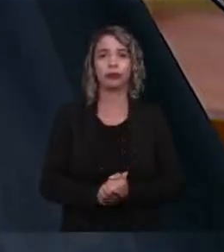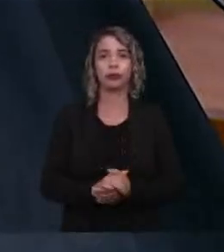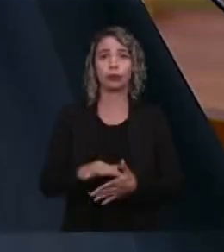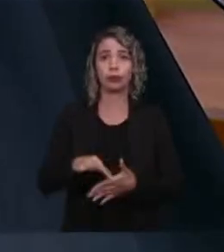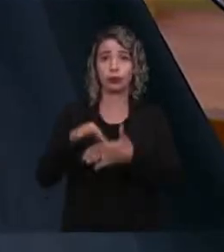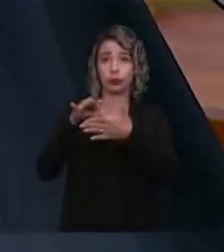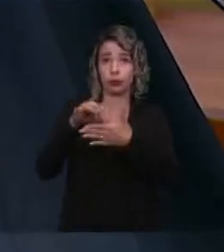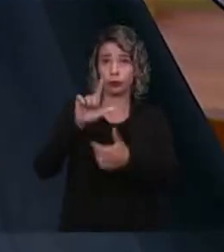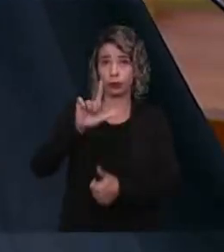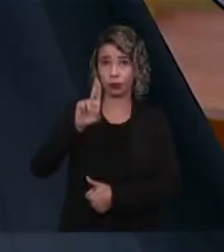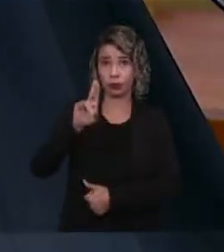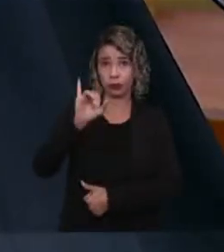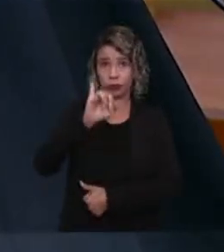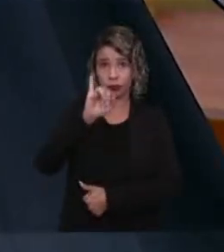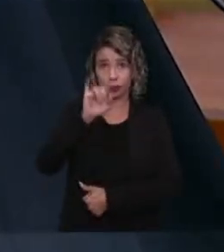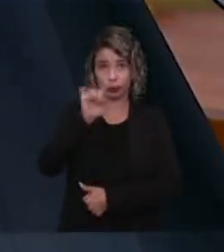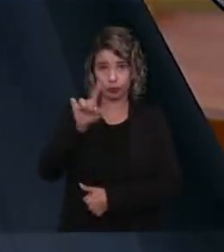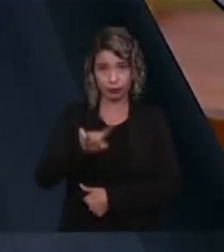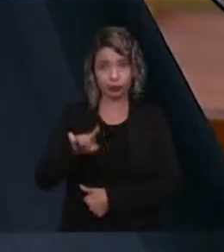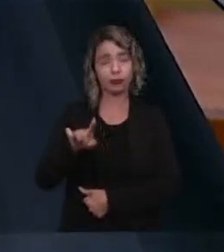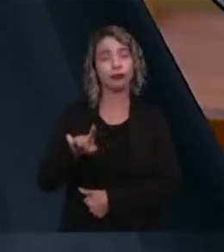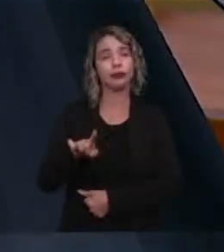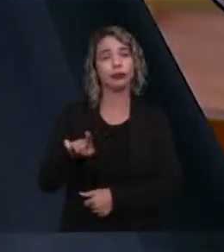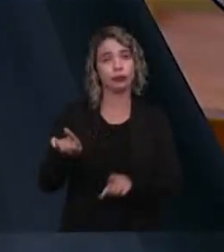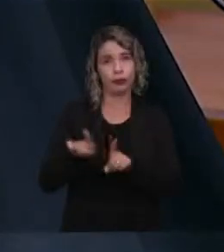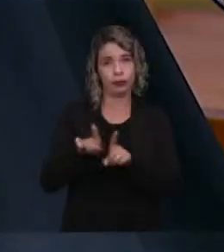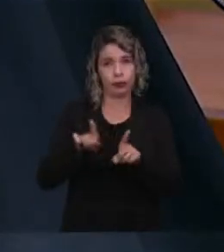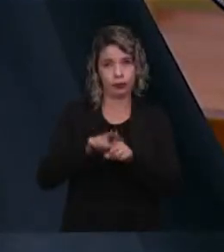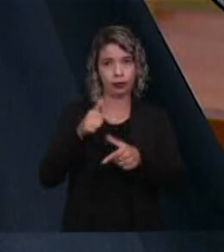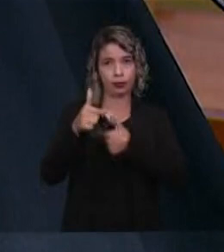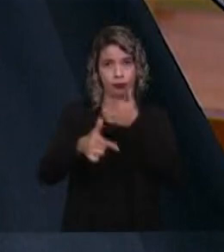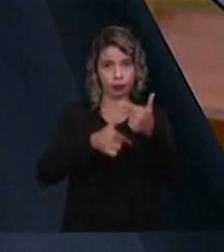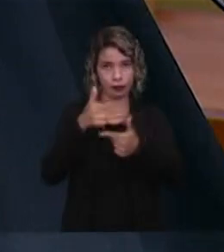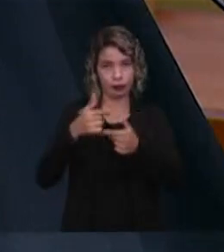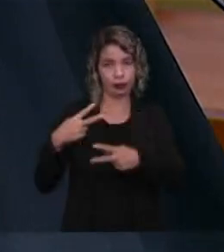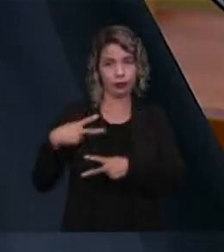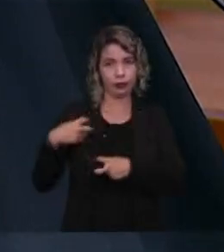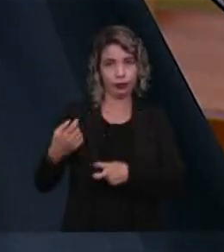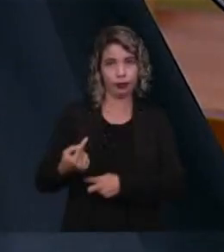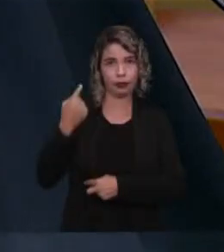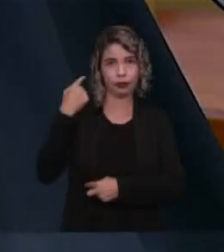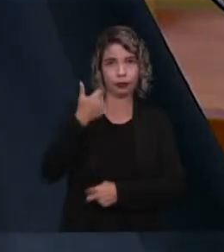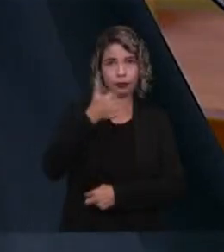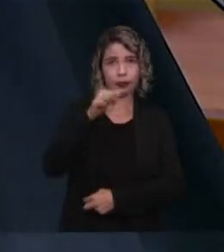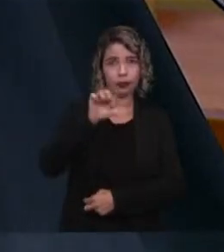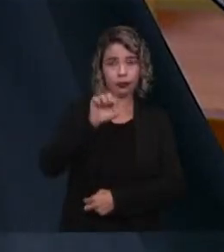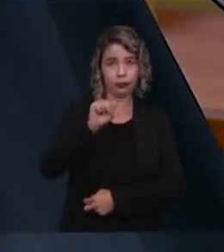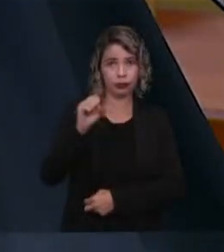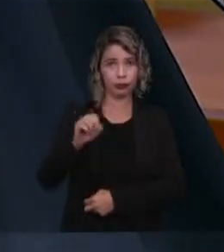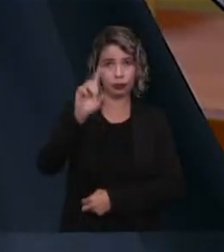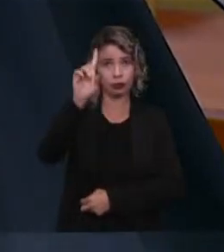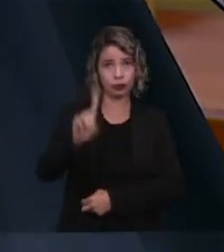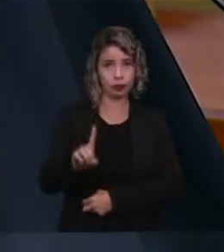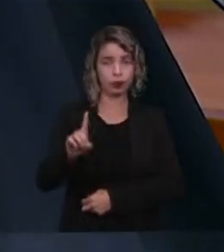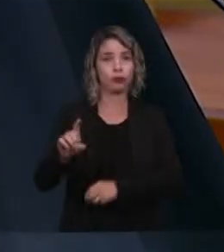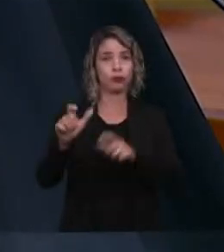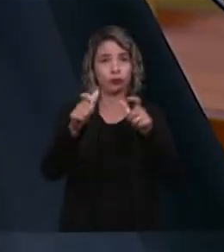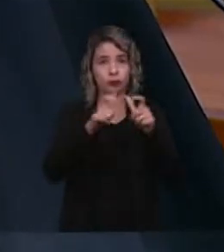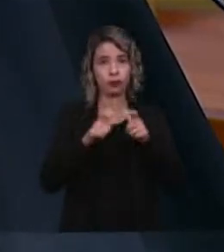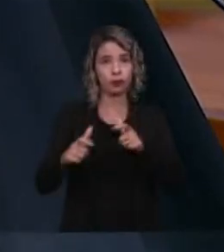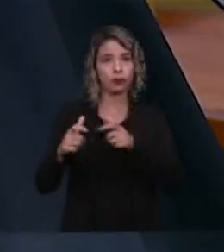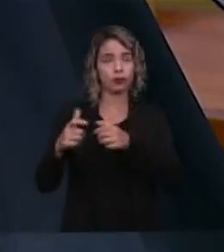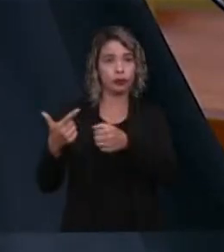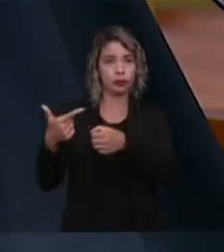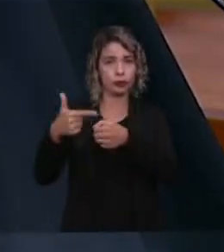indicação de Luiz Cláudio Caseira Sanches, também funcionário de carreira da Petrobras desde 1980 para a diretoria da rede de postos e